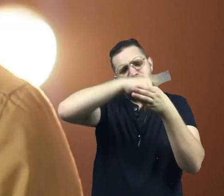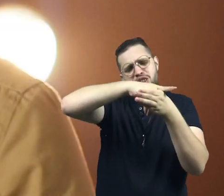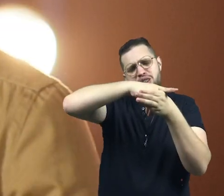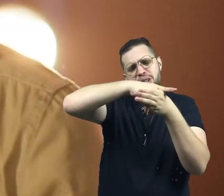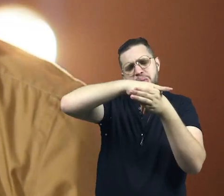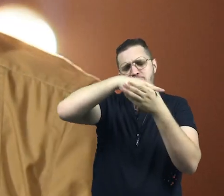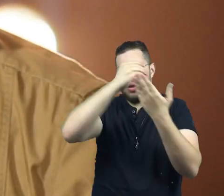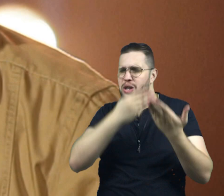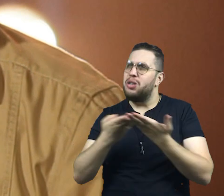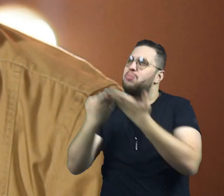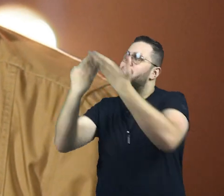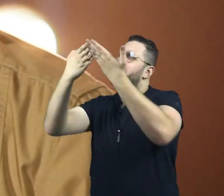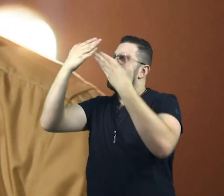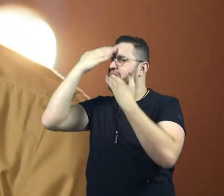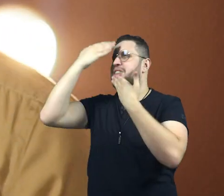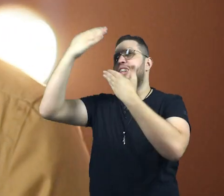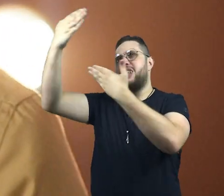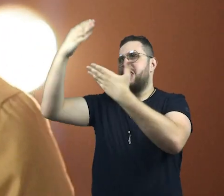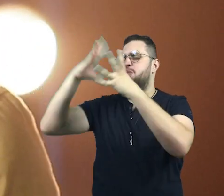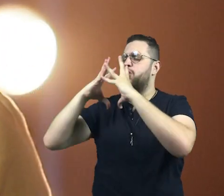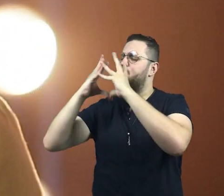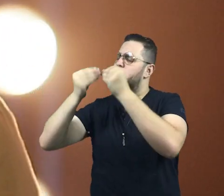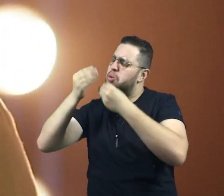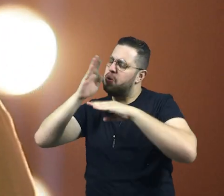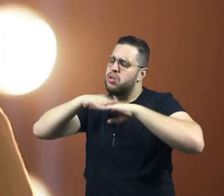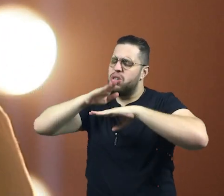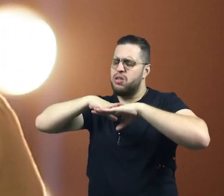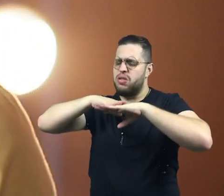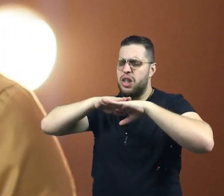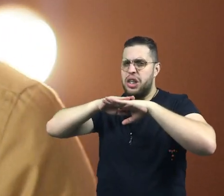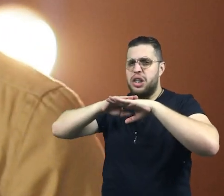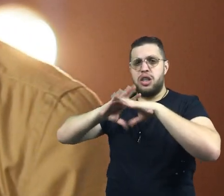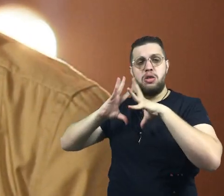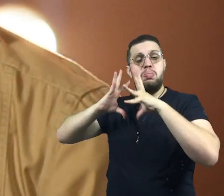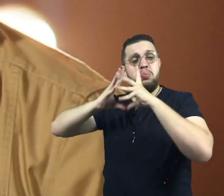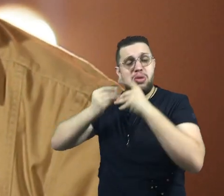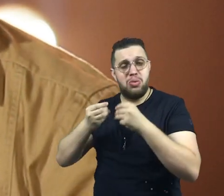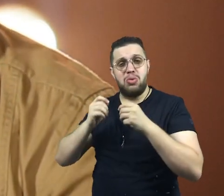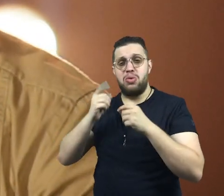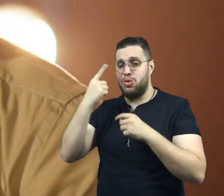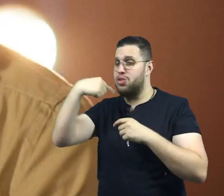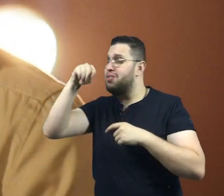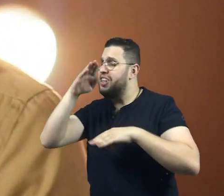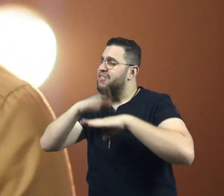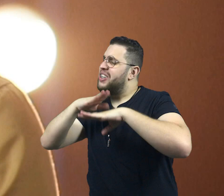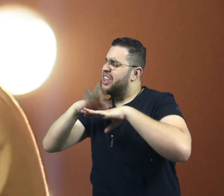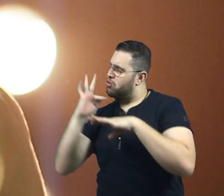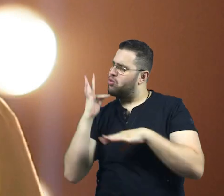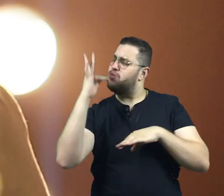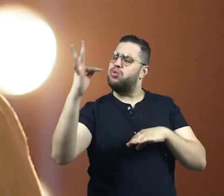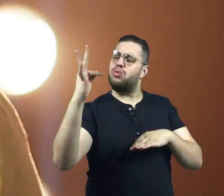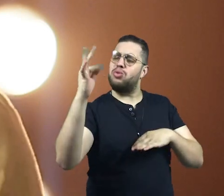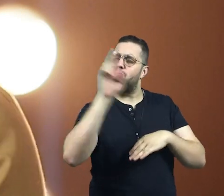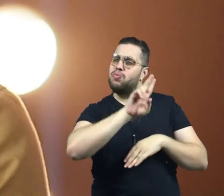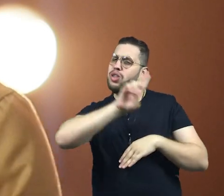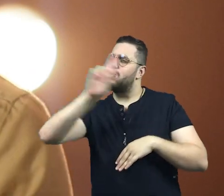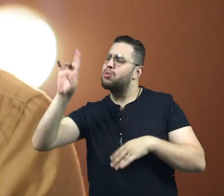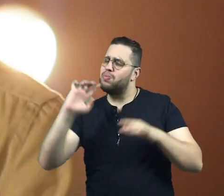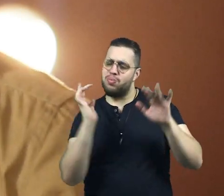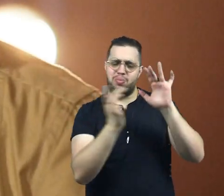Ti, e já Te agradecemos por tudo que o Senhor já fez e por tudo que vais fazer, no nome de